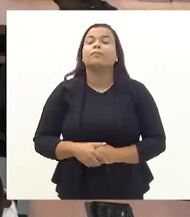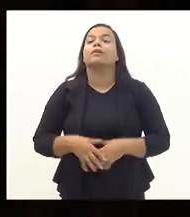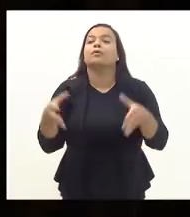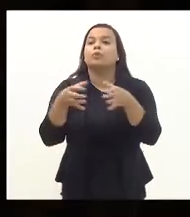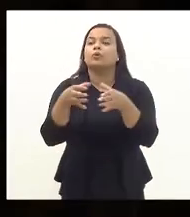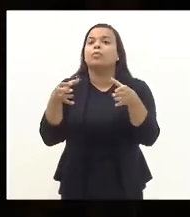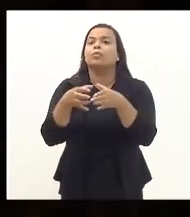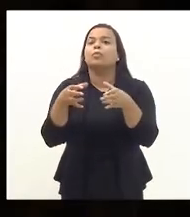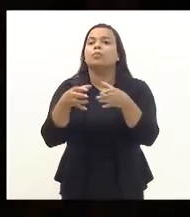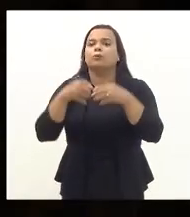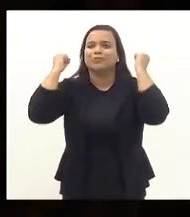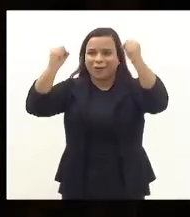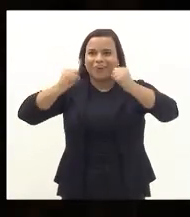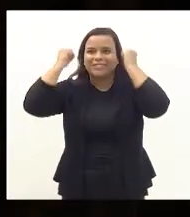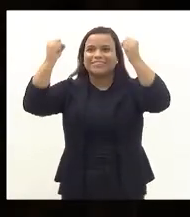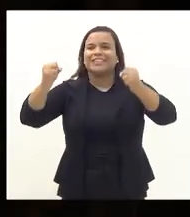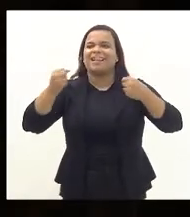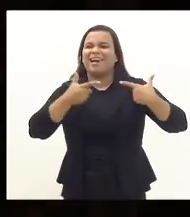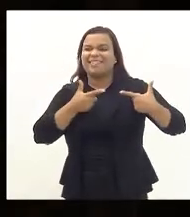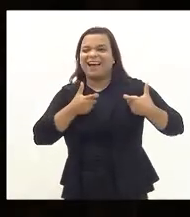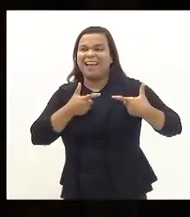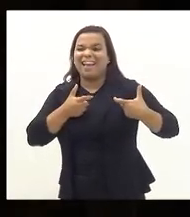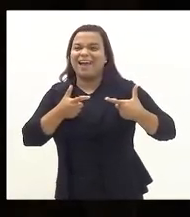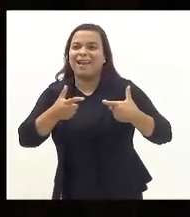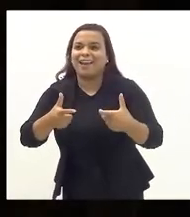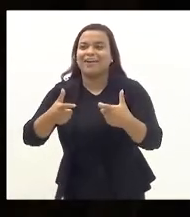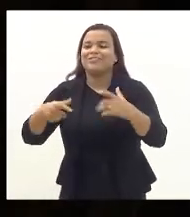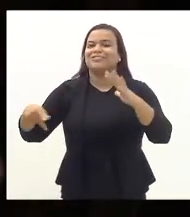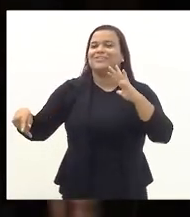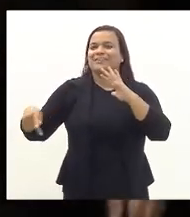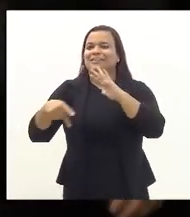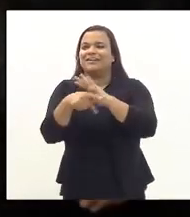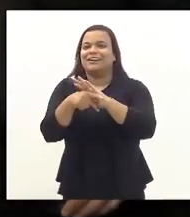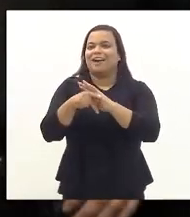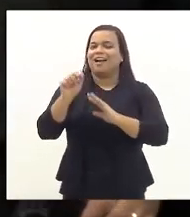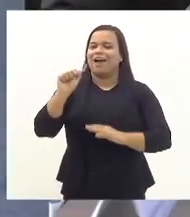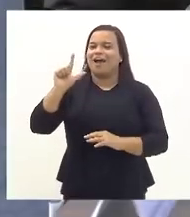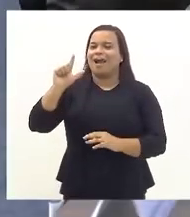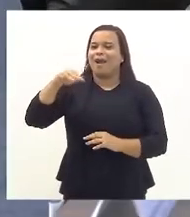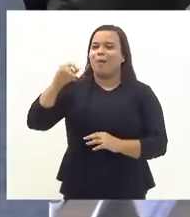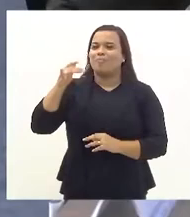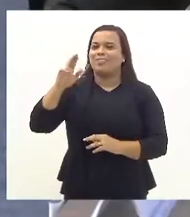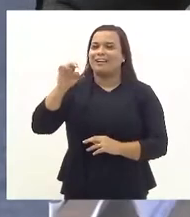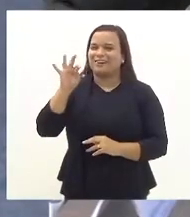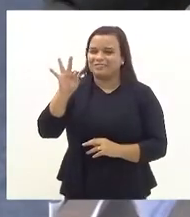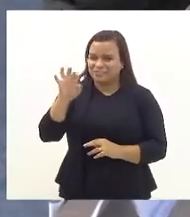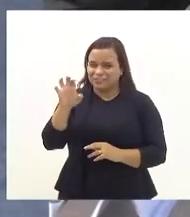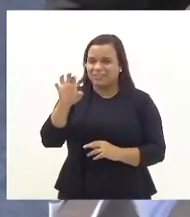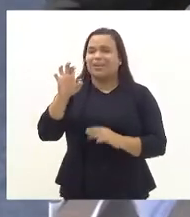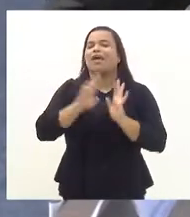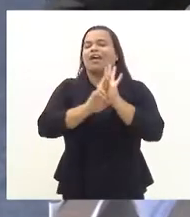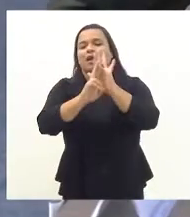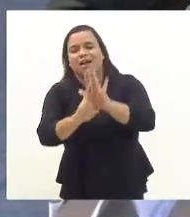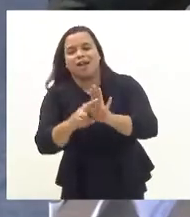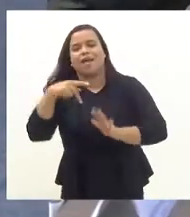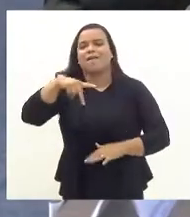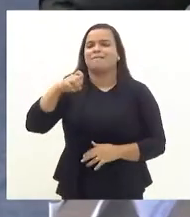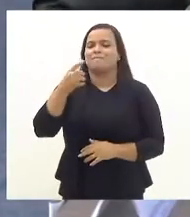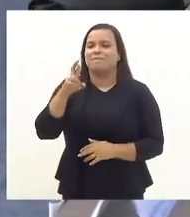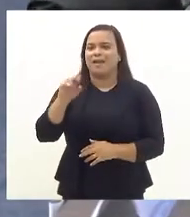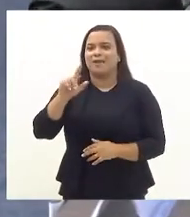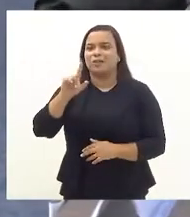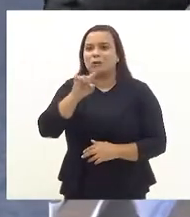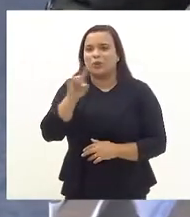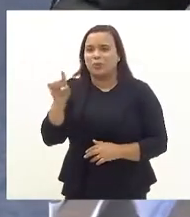torcida Guerreiros do Almirante, representado pelo presidente Pedro Luiz Vilarinho.